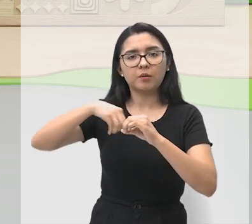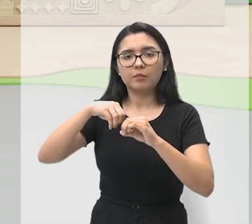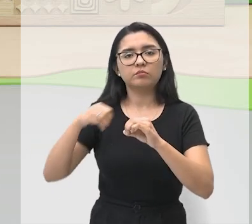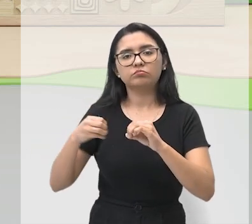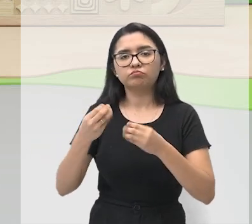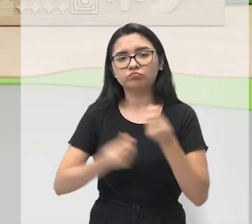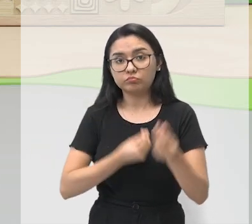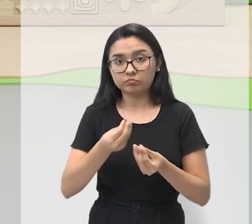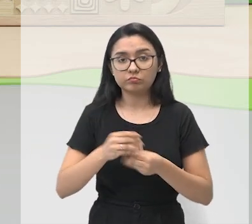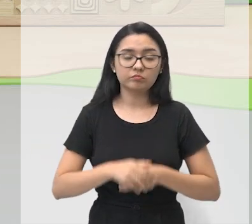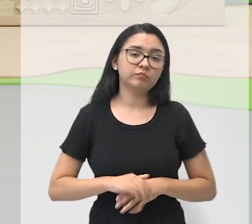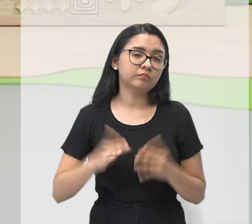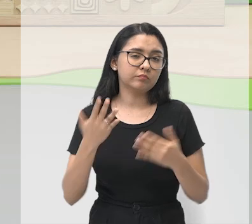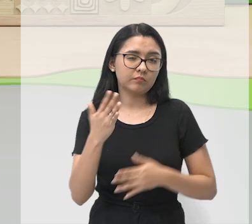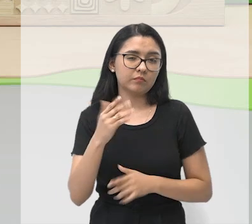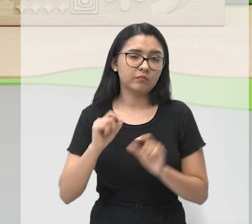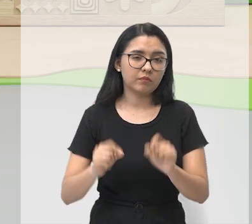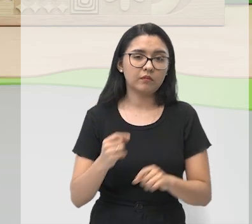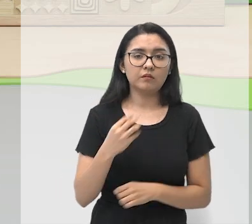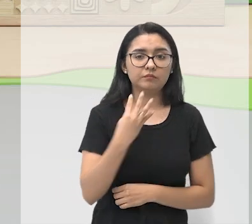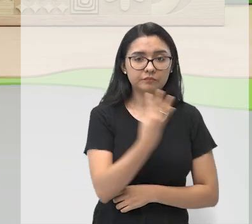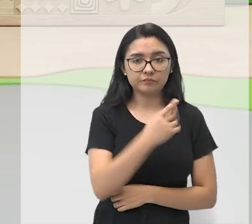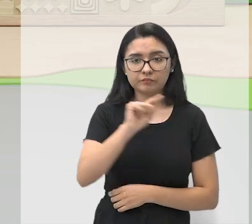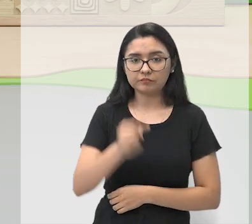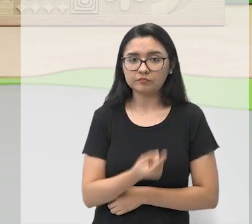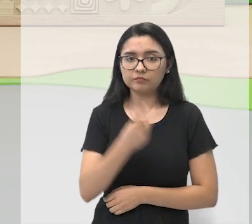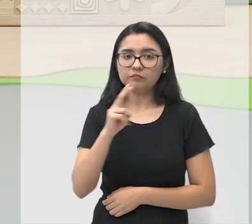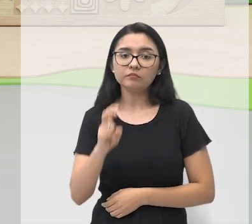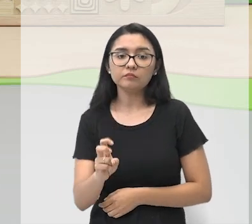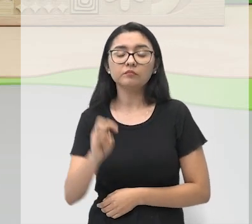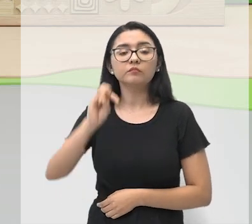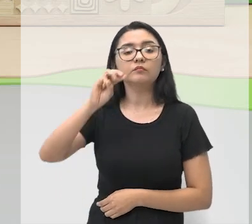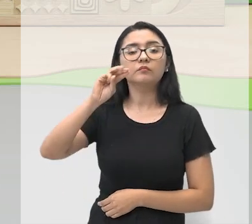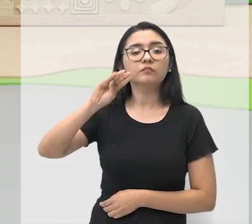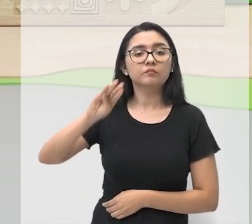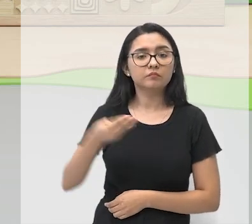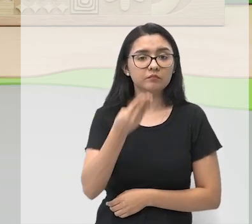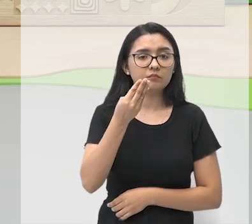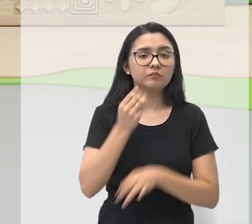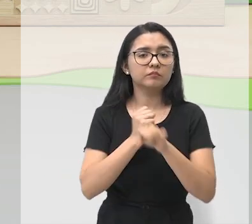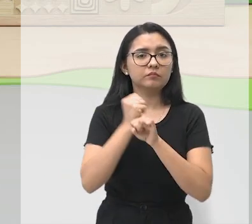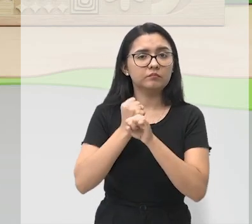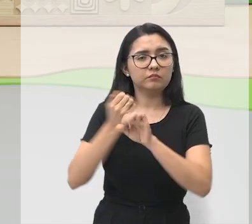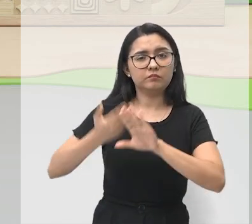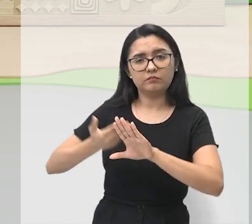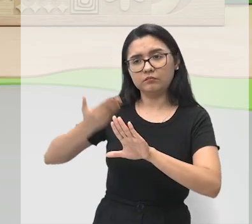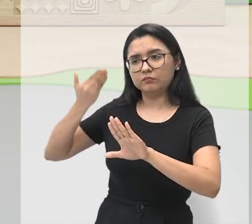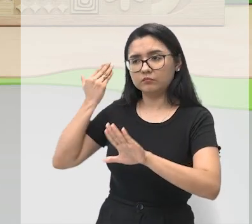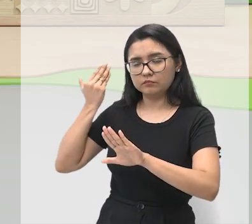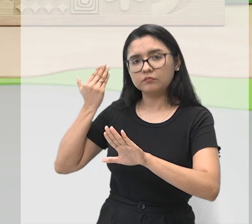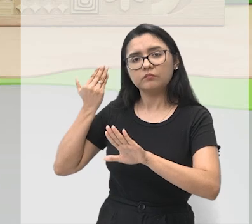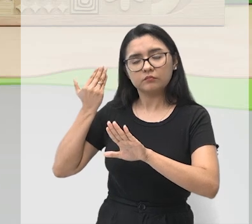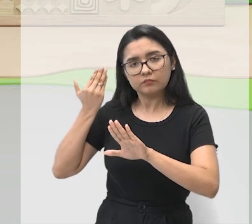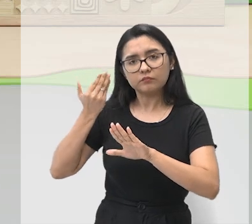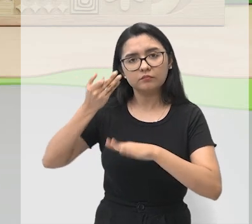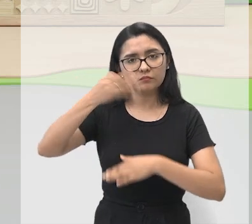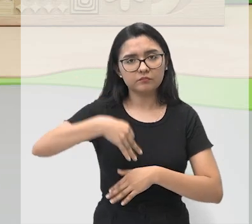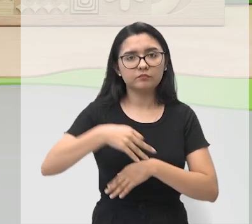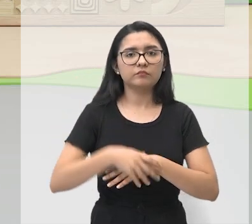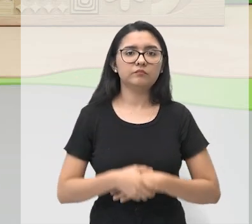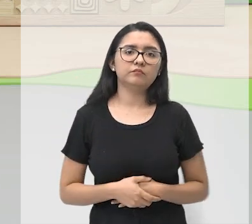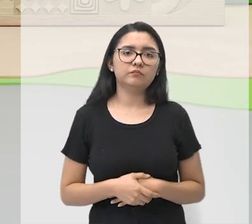solar? Há cerca de 4,5 bilhões de anos atrás,